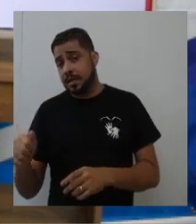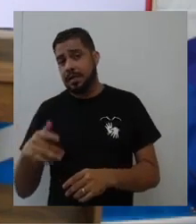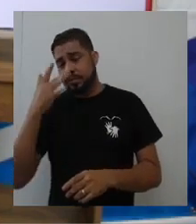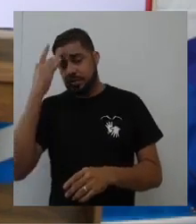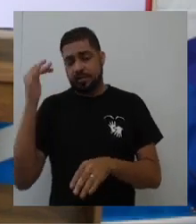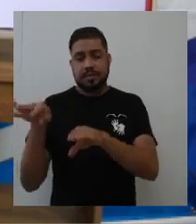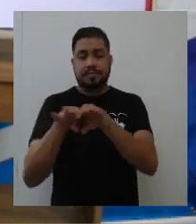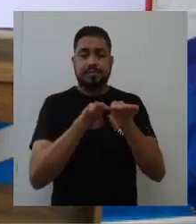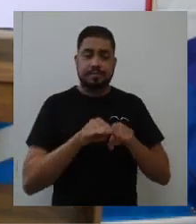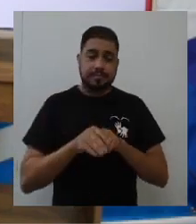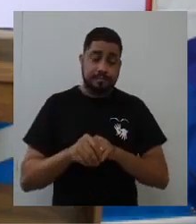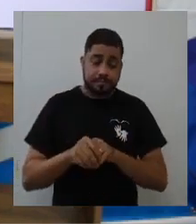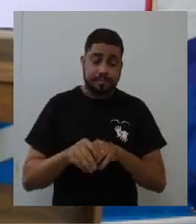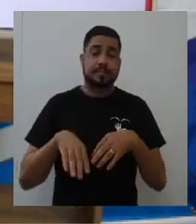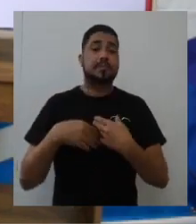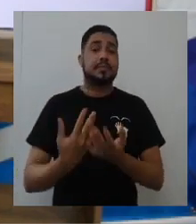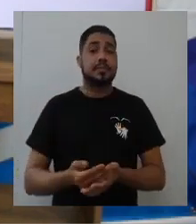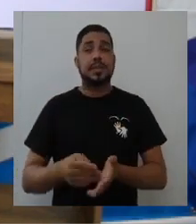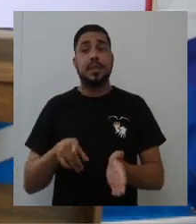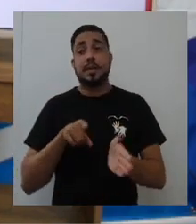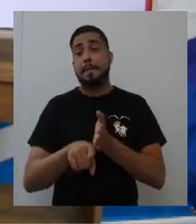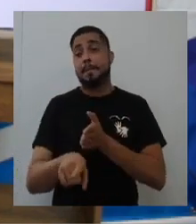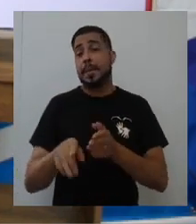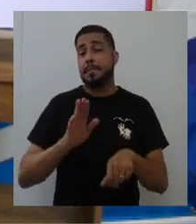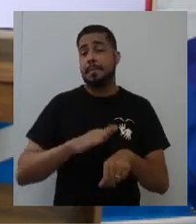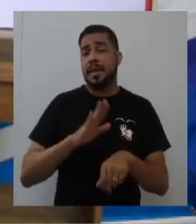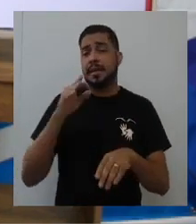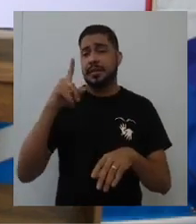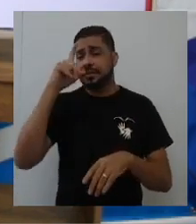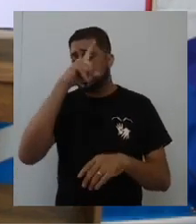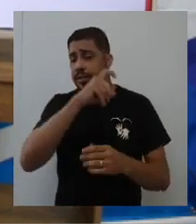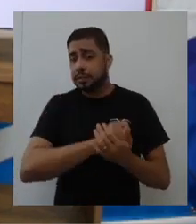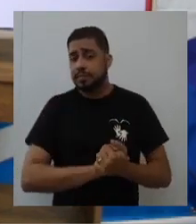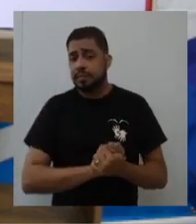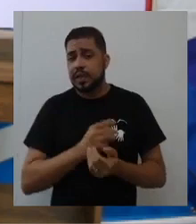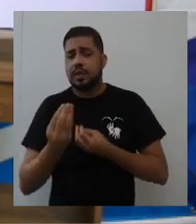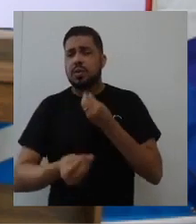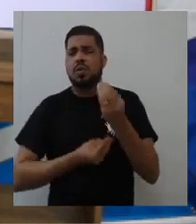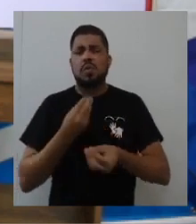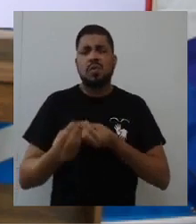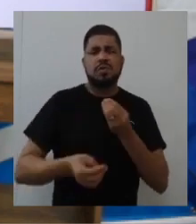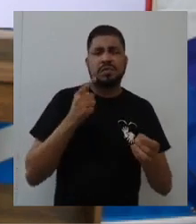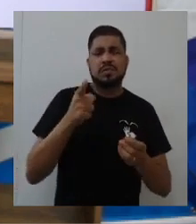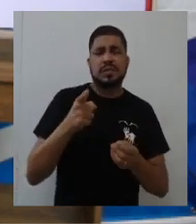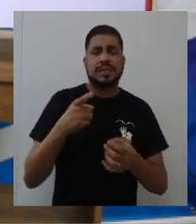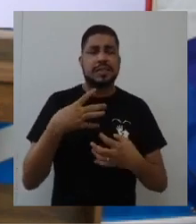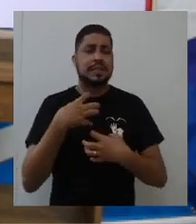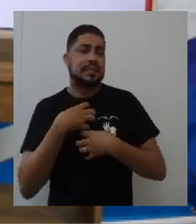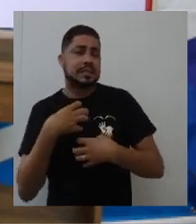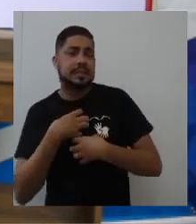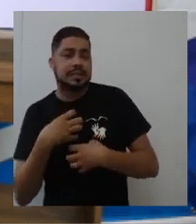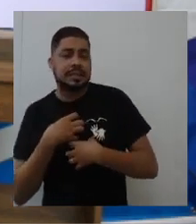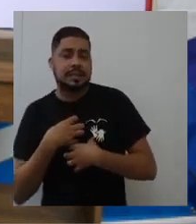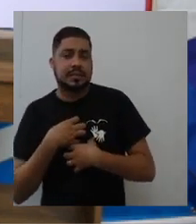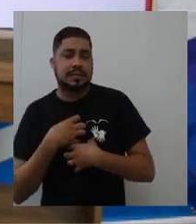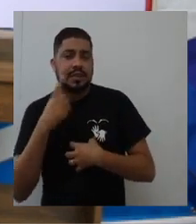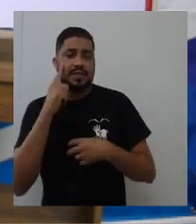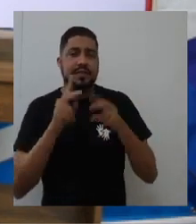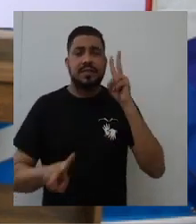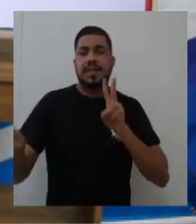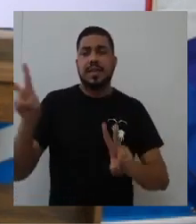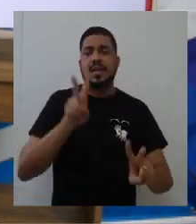igualdade. E aí a gente chega nas questões mais complexas. Como que você se sentiu ao ver a